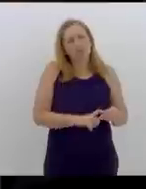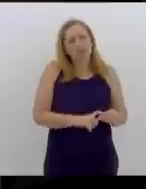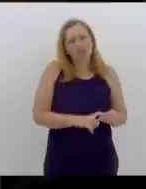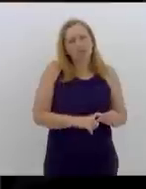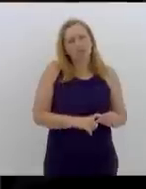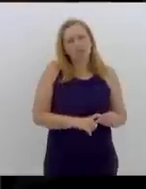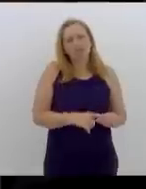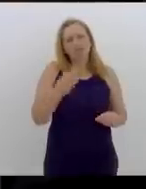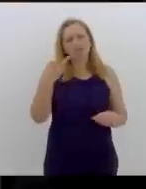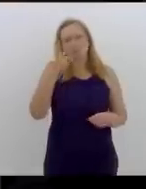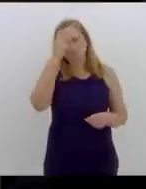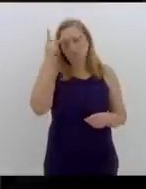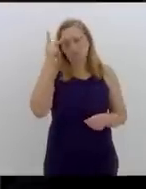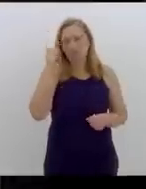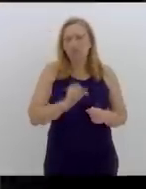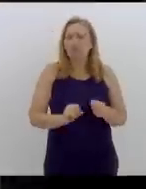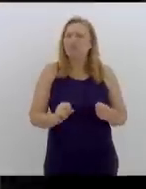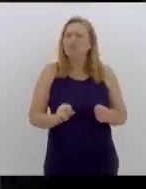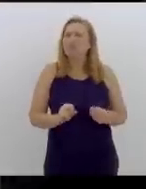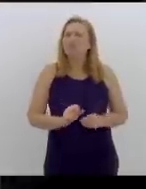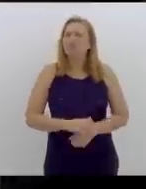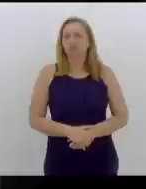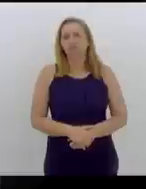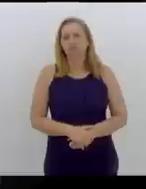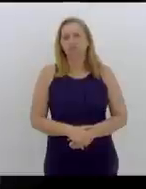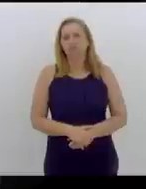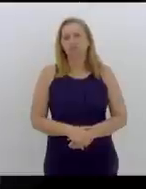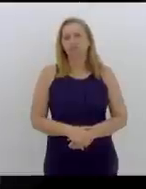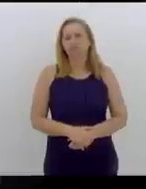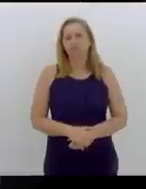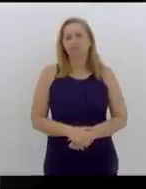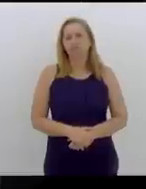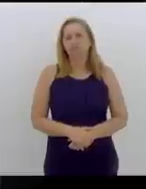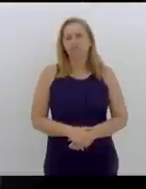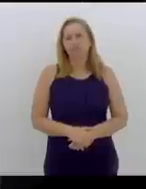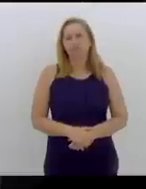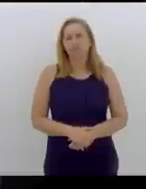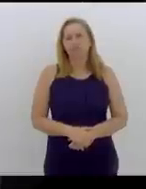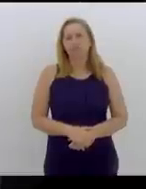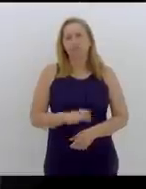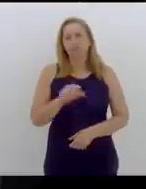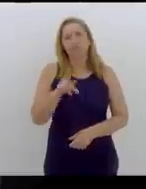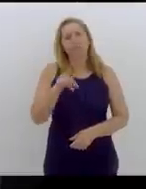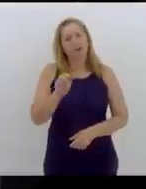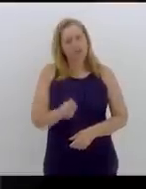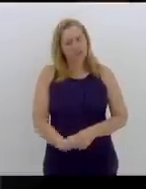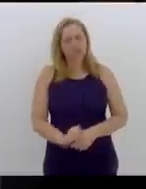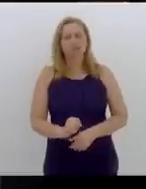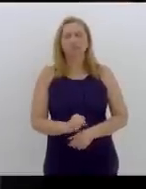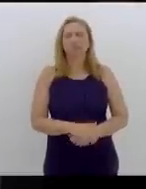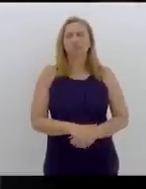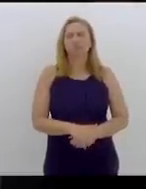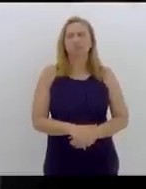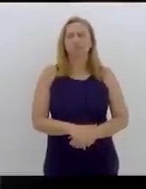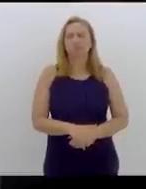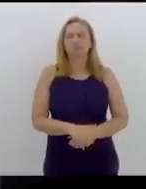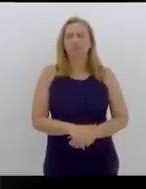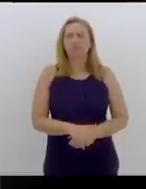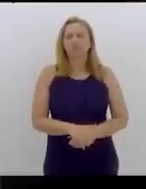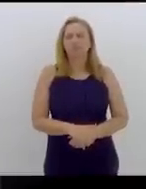fazendo vai ser isso mesmo porque no delega isso se faça a carpa de um núcleo e se delegue isso